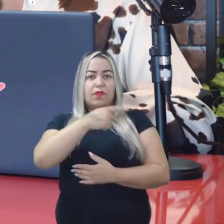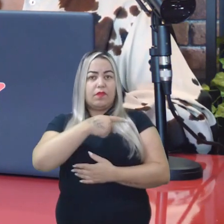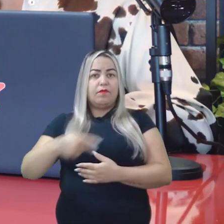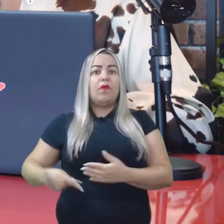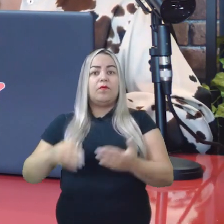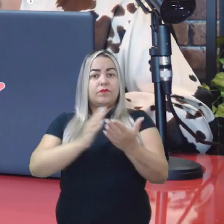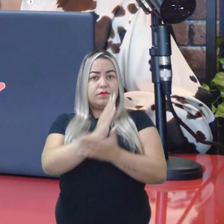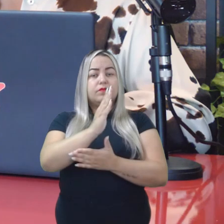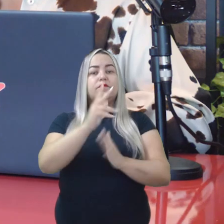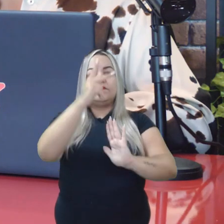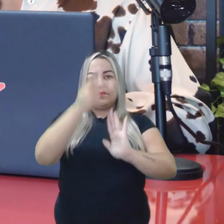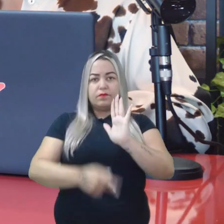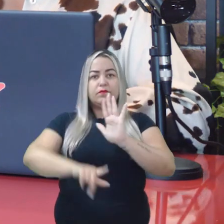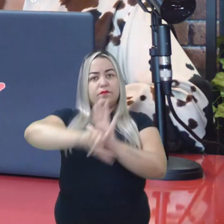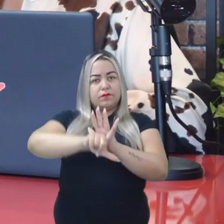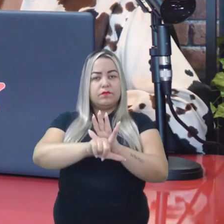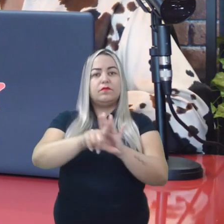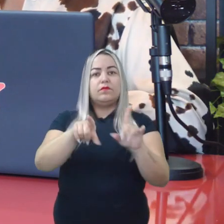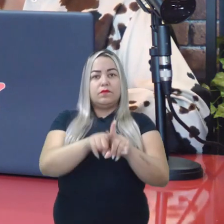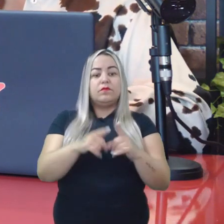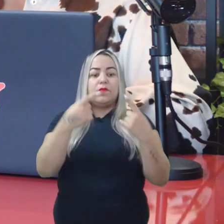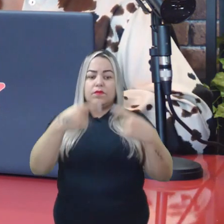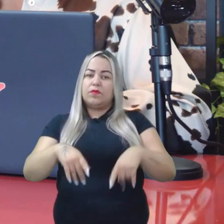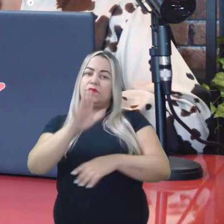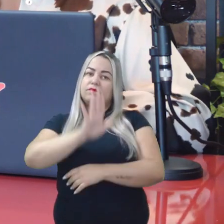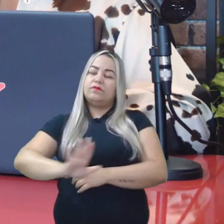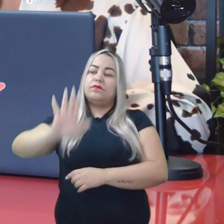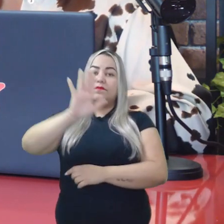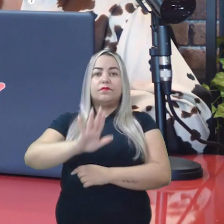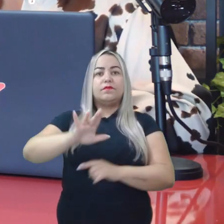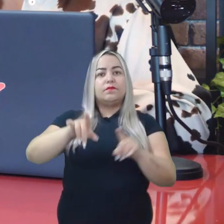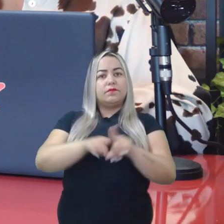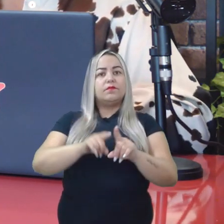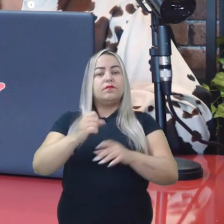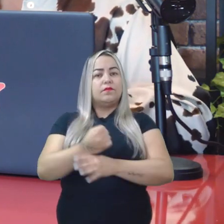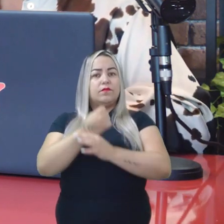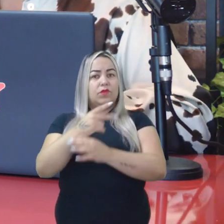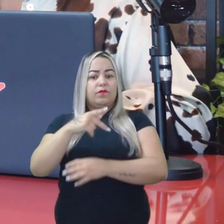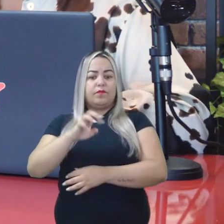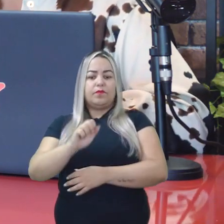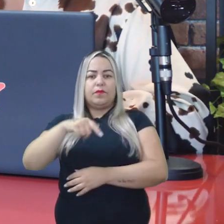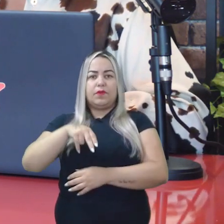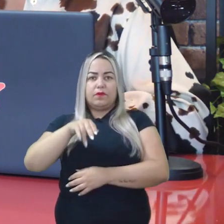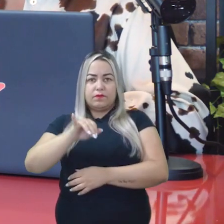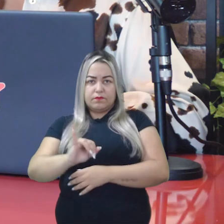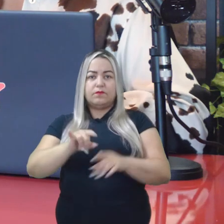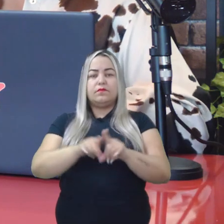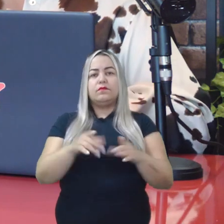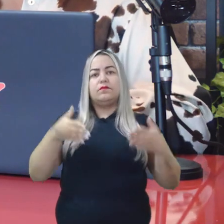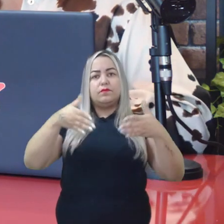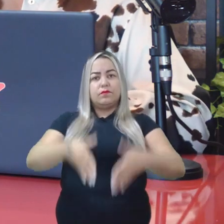BRICS. O presidente sancionou o projeto de lei que institui a Política Nacional para o Manejo Sustentável do